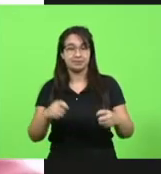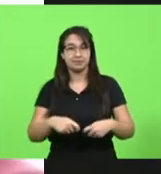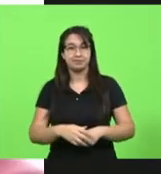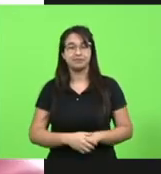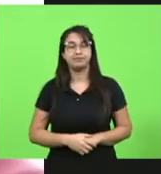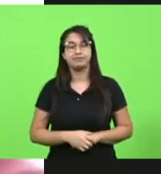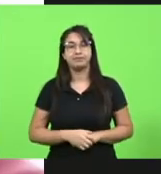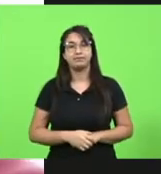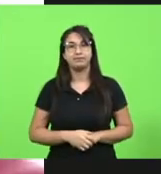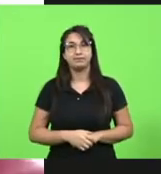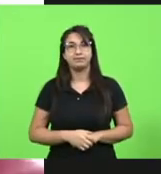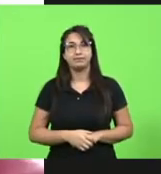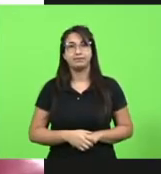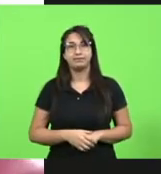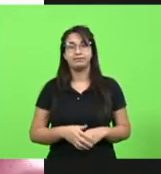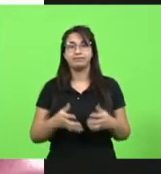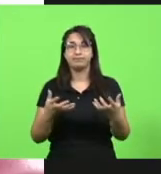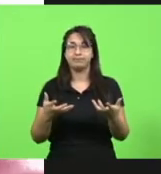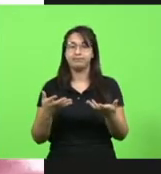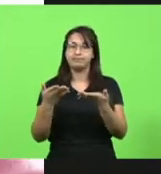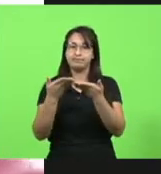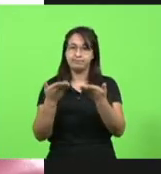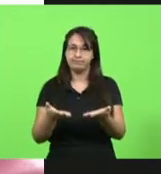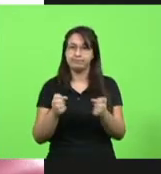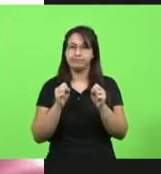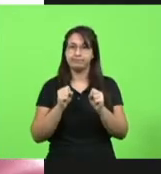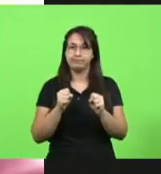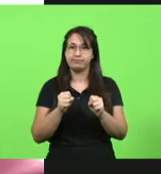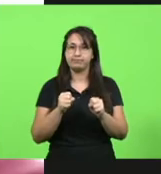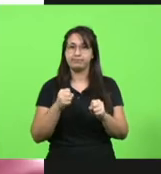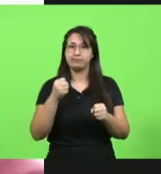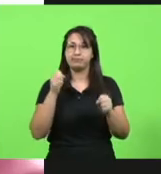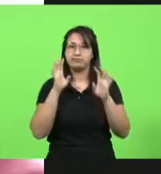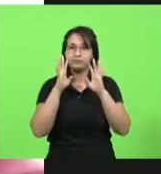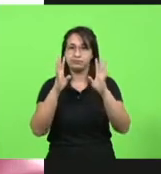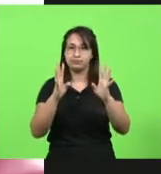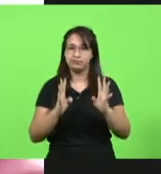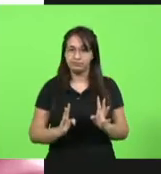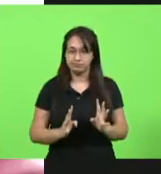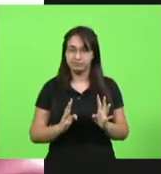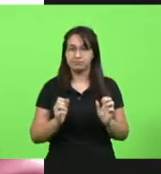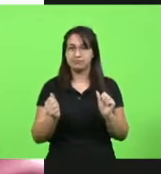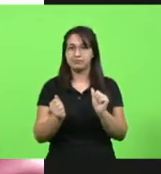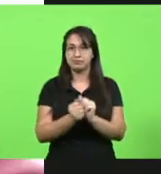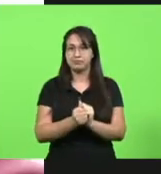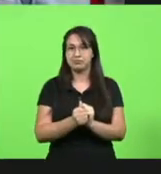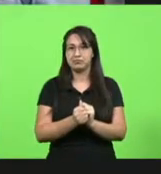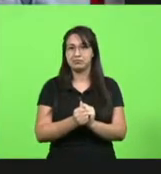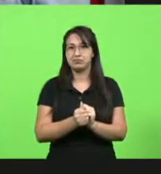participação e com a intervenção desta comissão junto aos órgãos de competência.